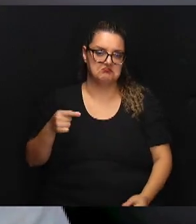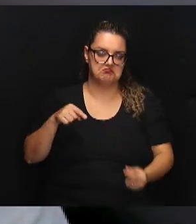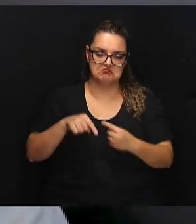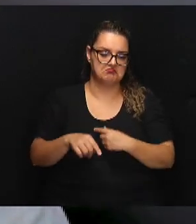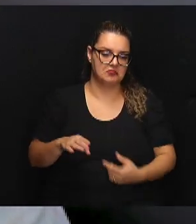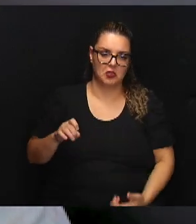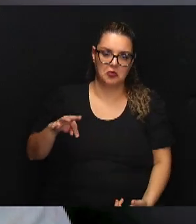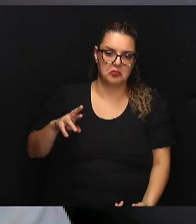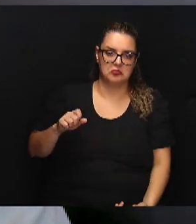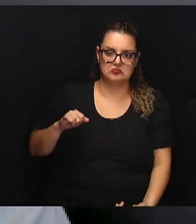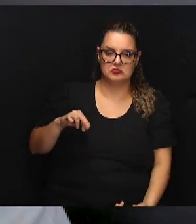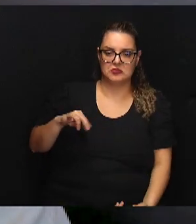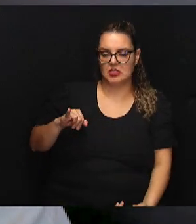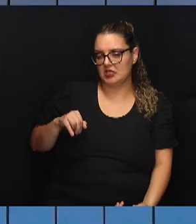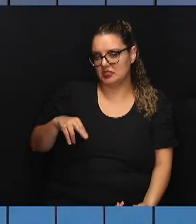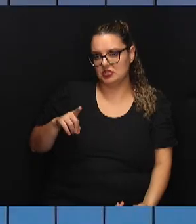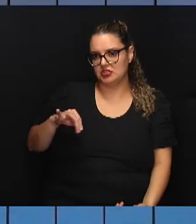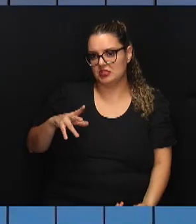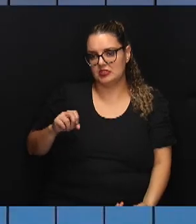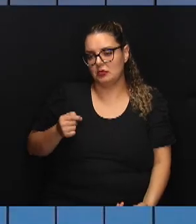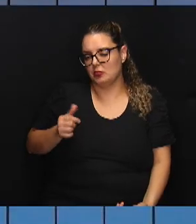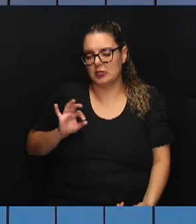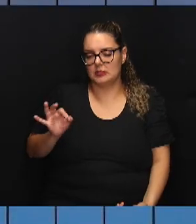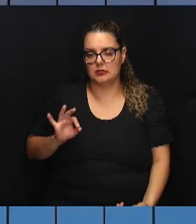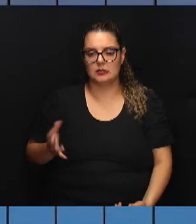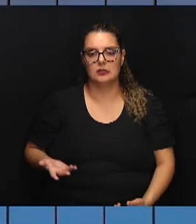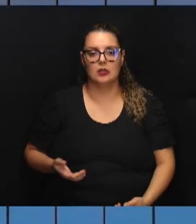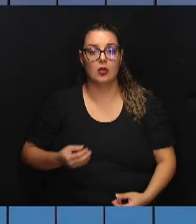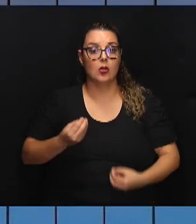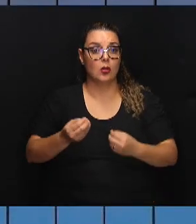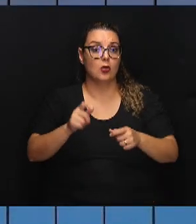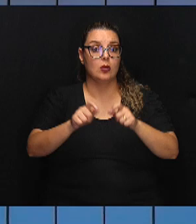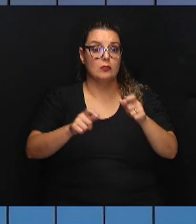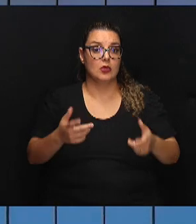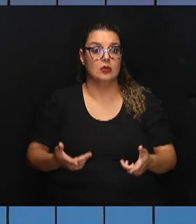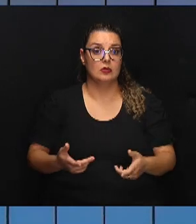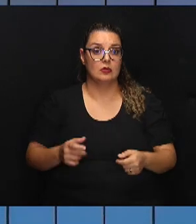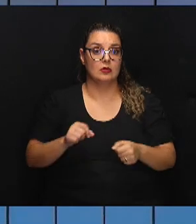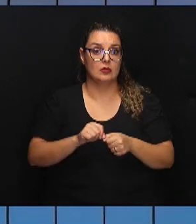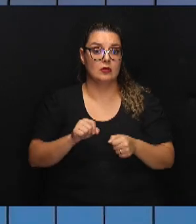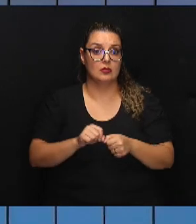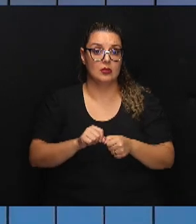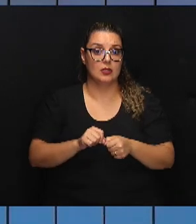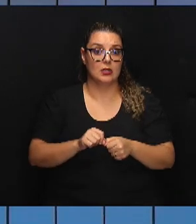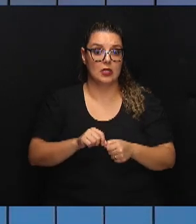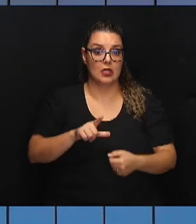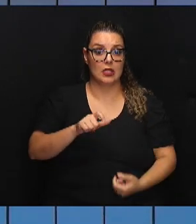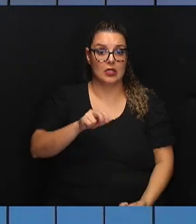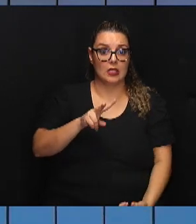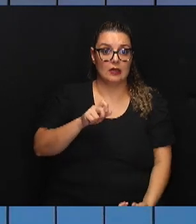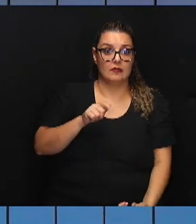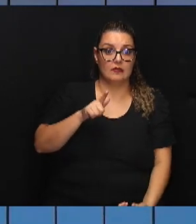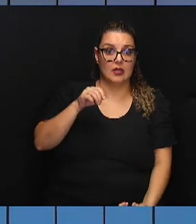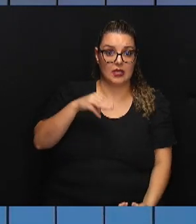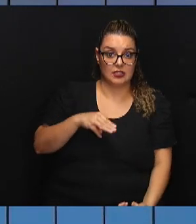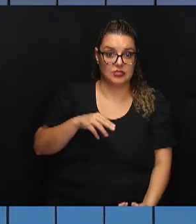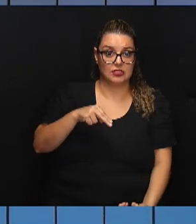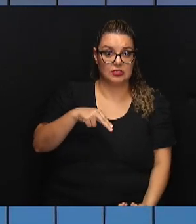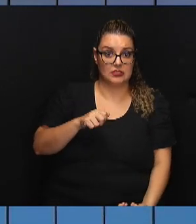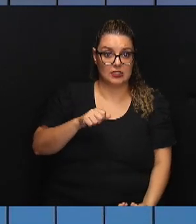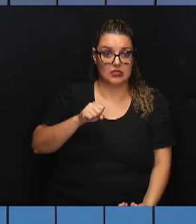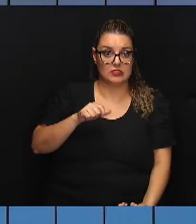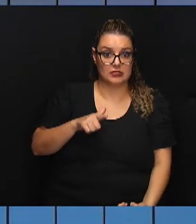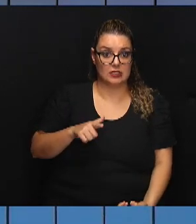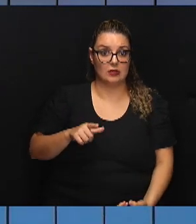nenhuma, né? Como que as pessoas devem fazer, doutor Arthur, essa lavagem nasal? Muita gente tem